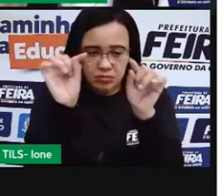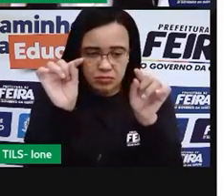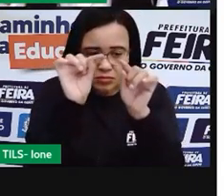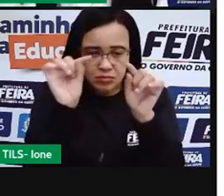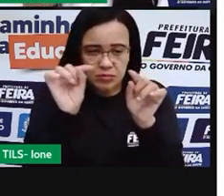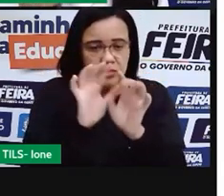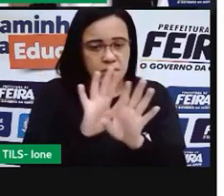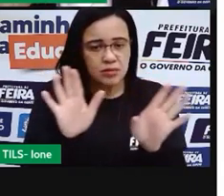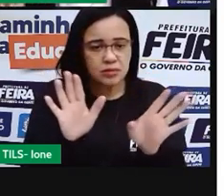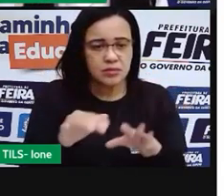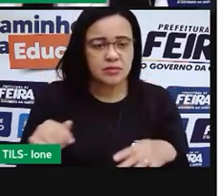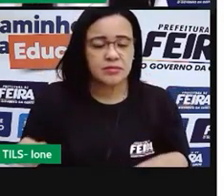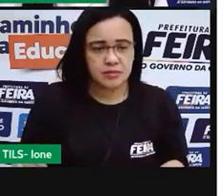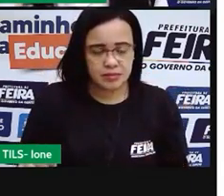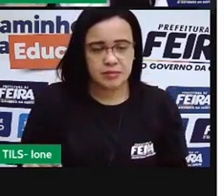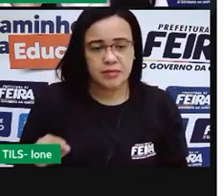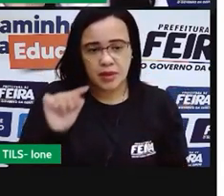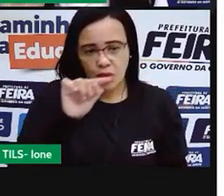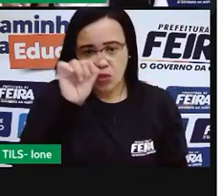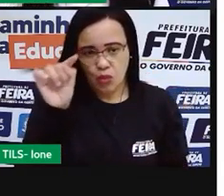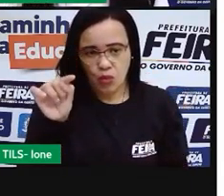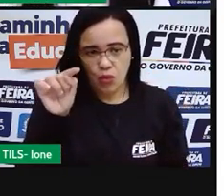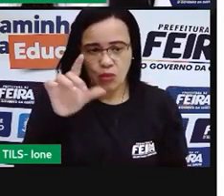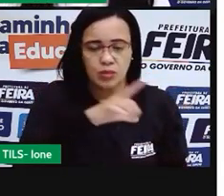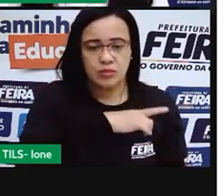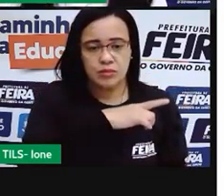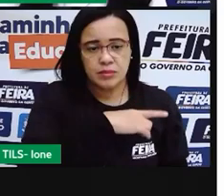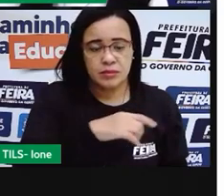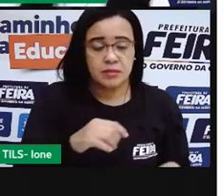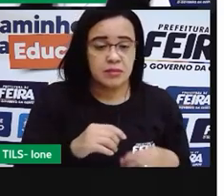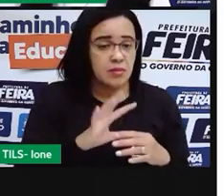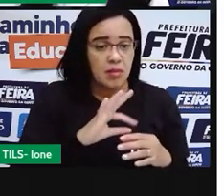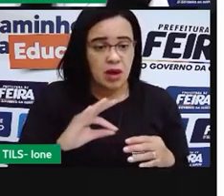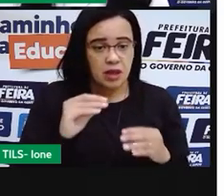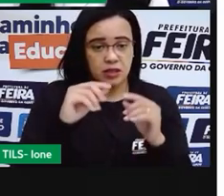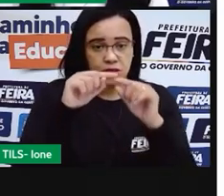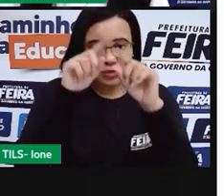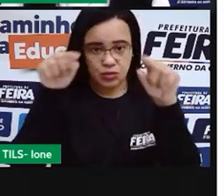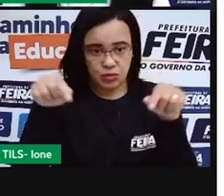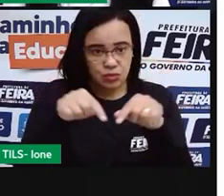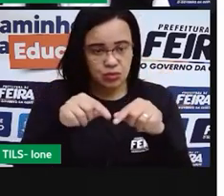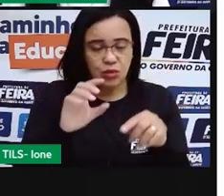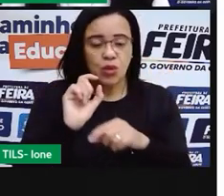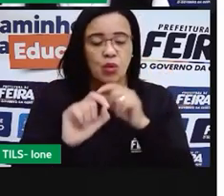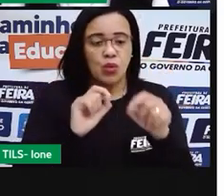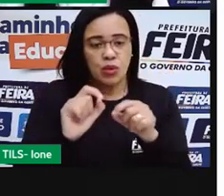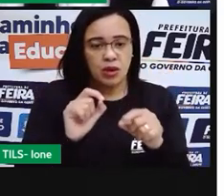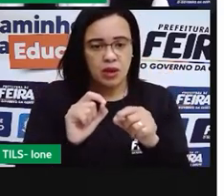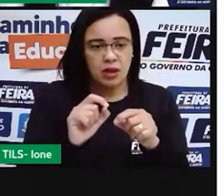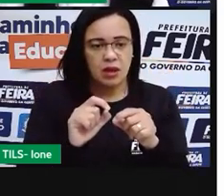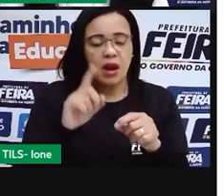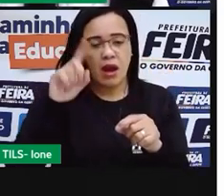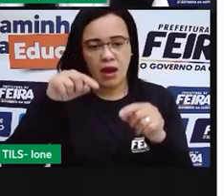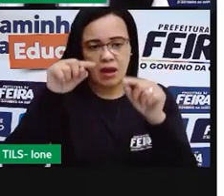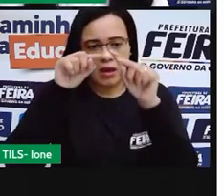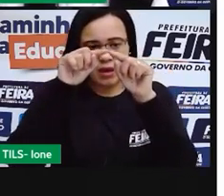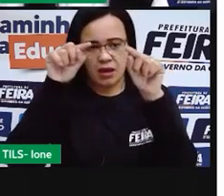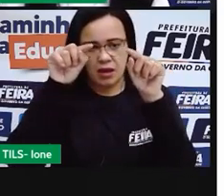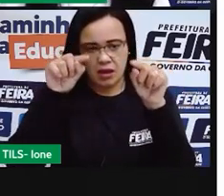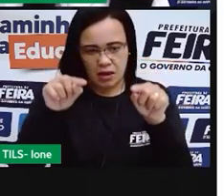a parte superior das janelas e das portas tem uma leve curvatura, né, no